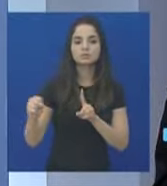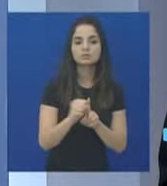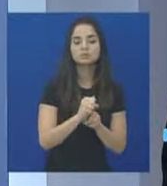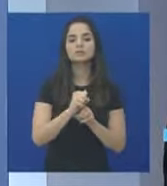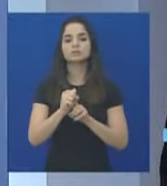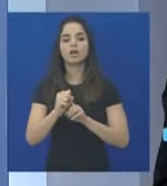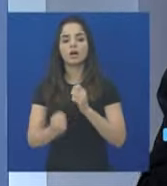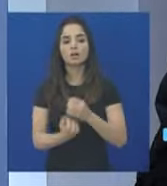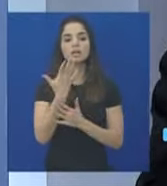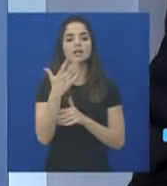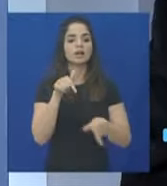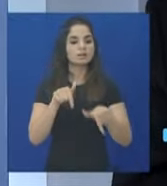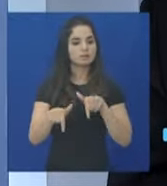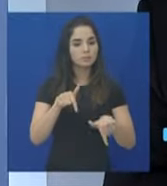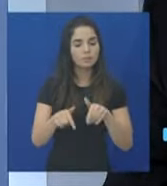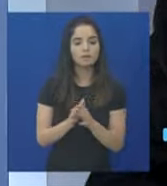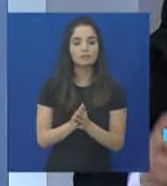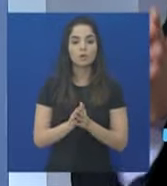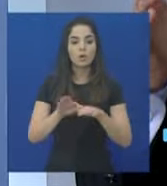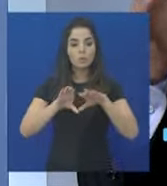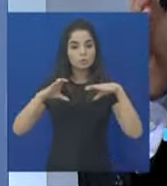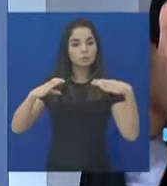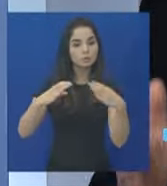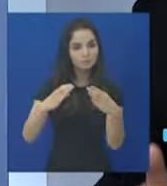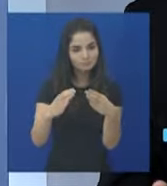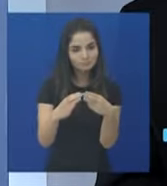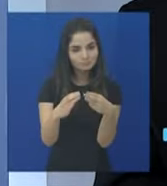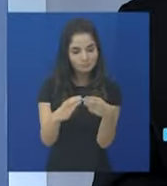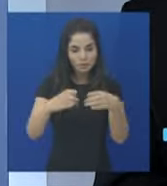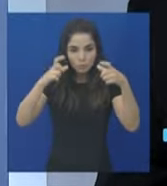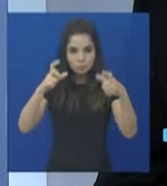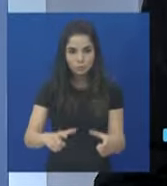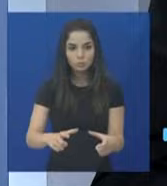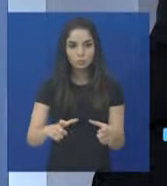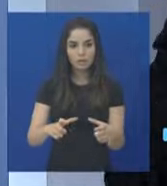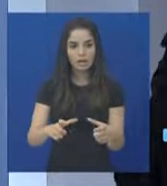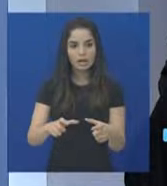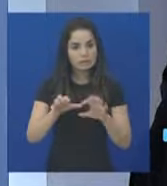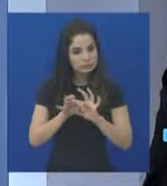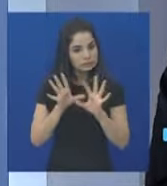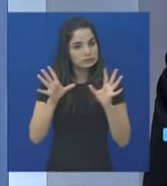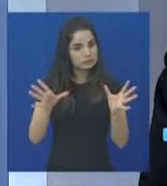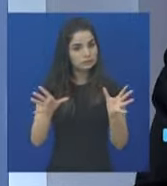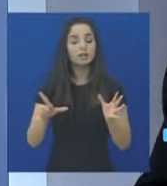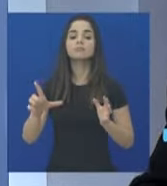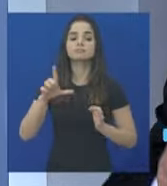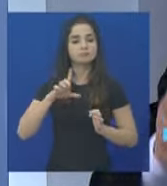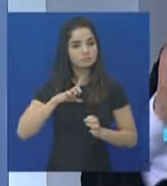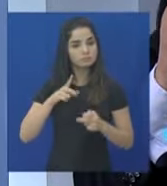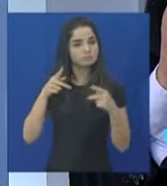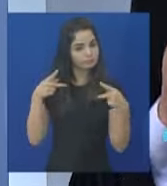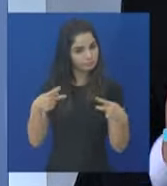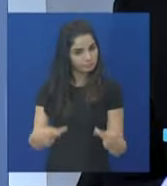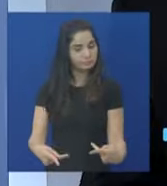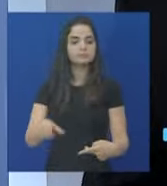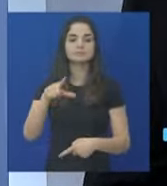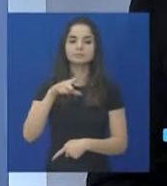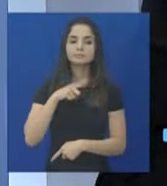geração de empregos. O centro de convenções, a área está desapropriada. Nós temos o projeto, temos a verba